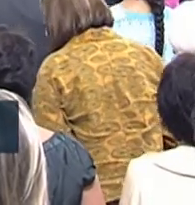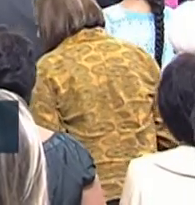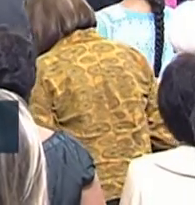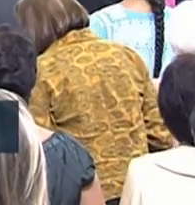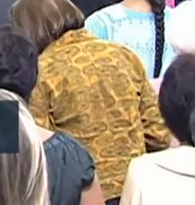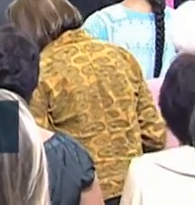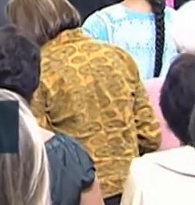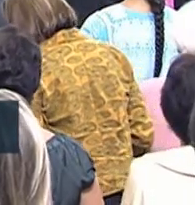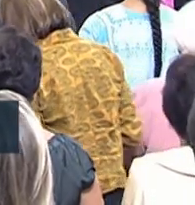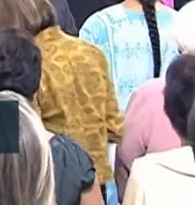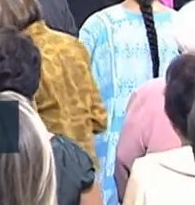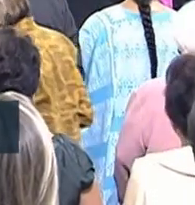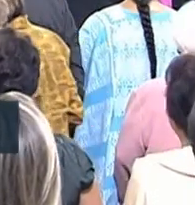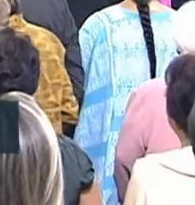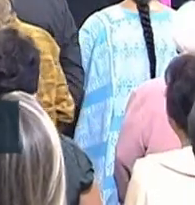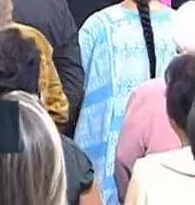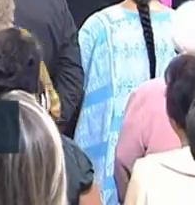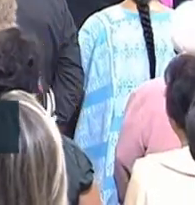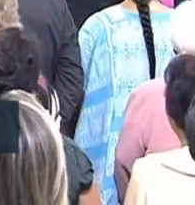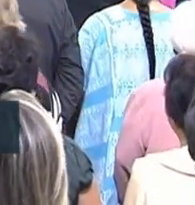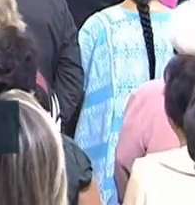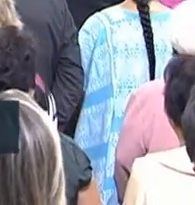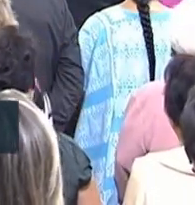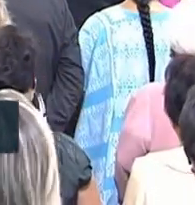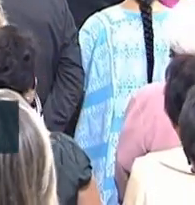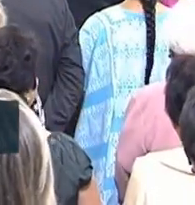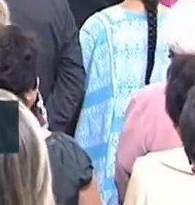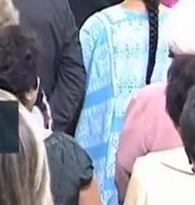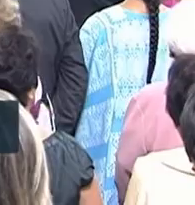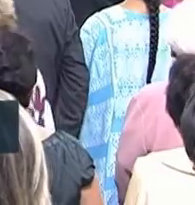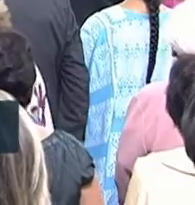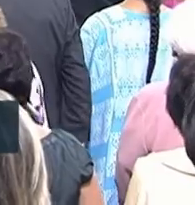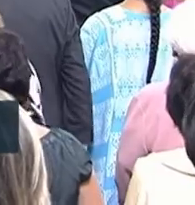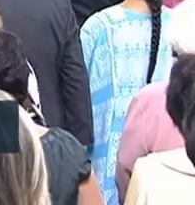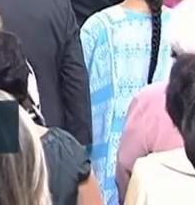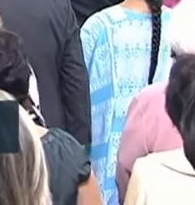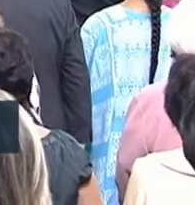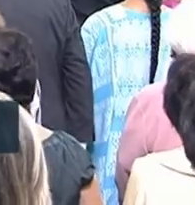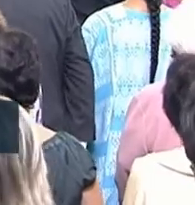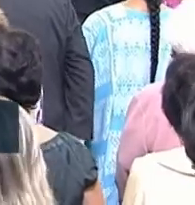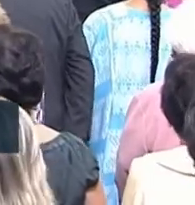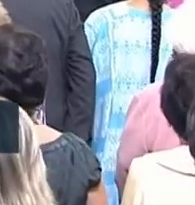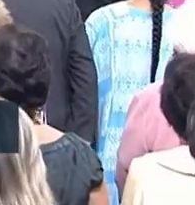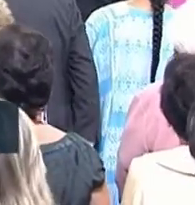E aí E aí